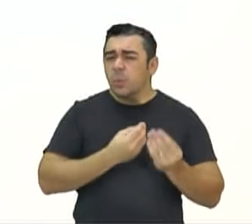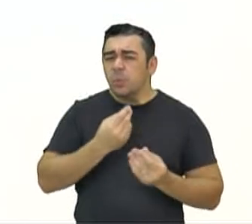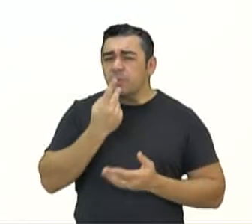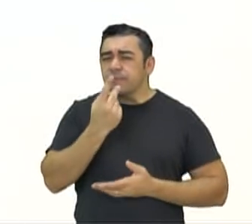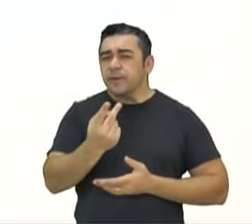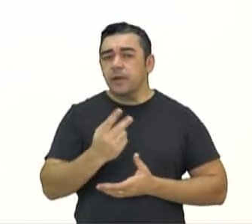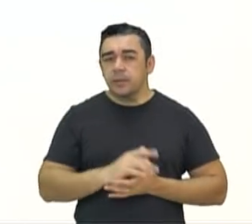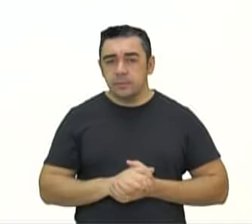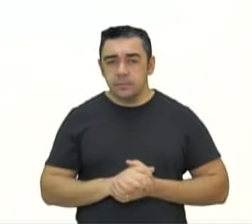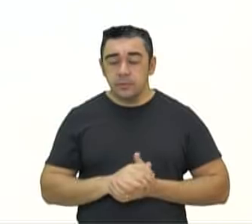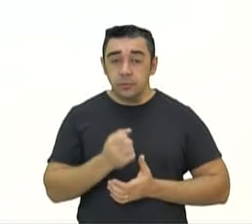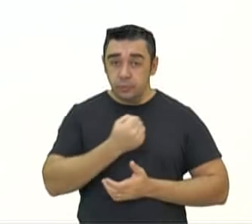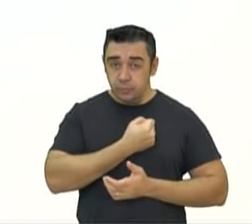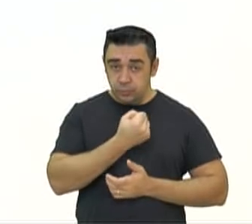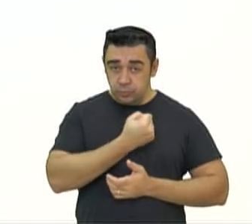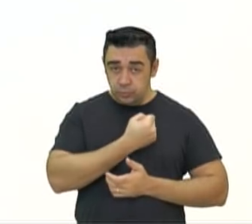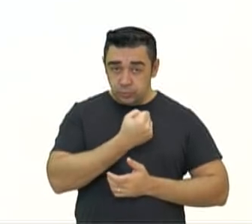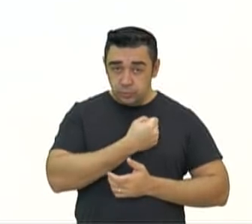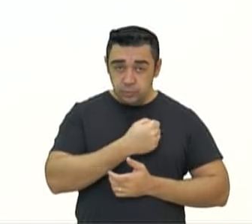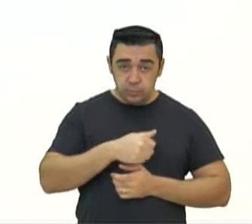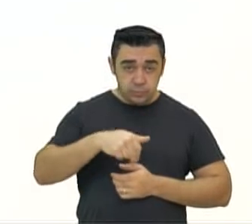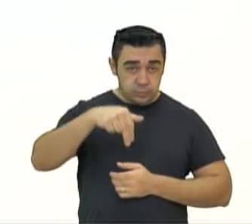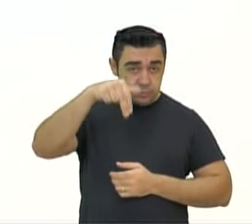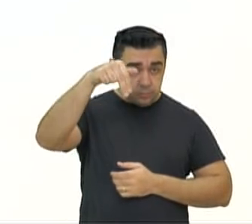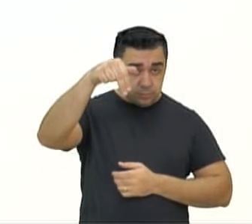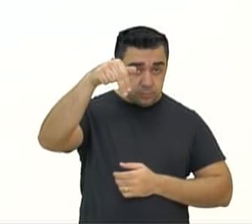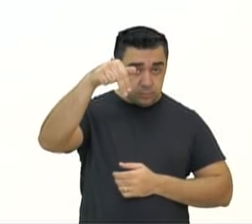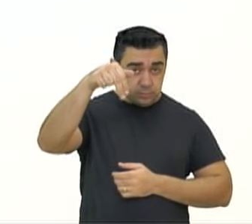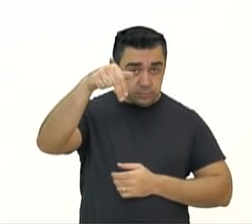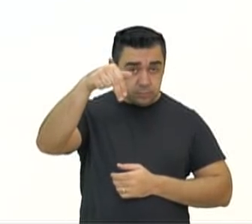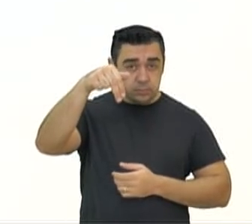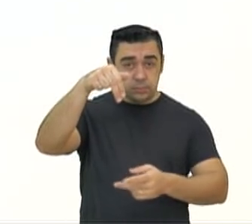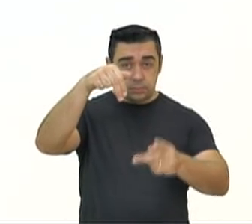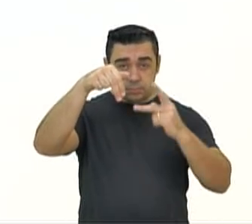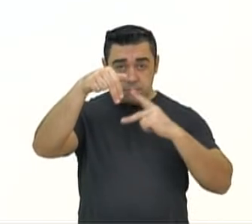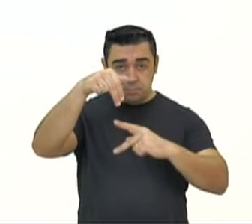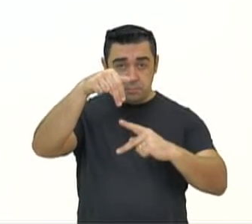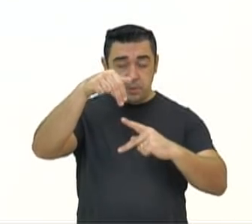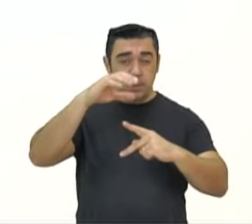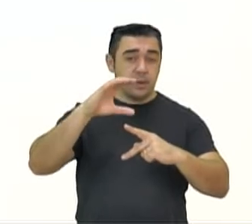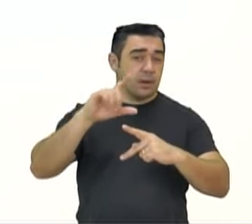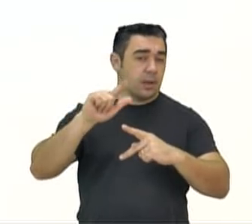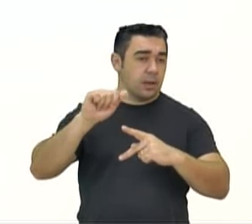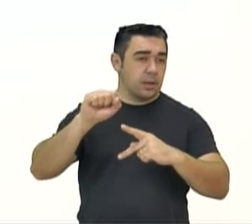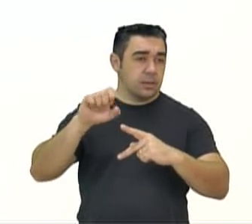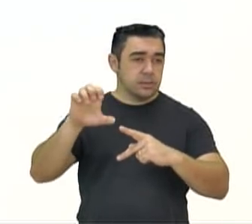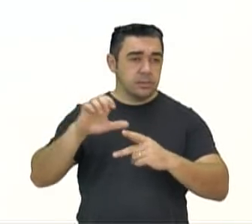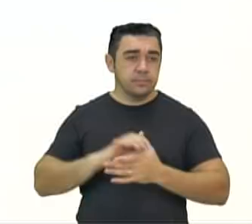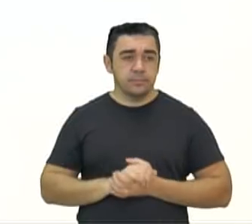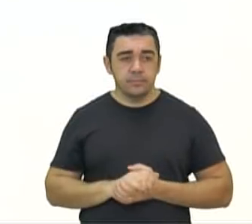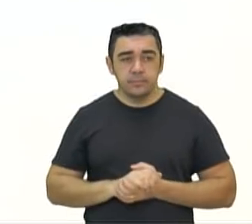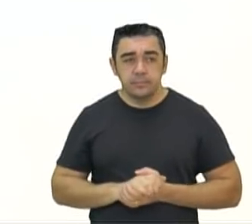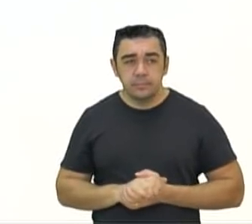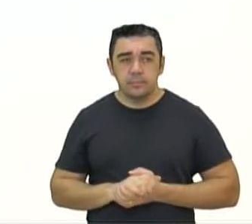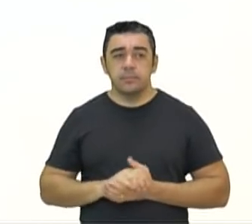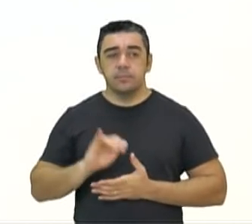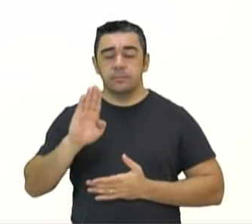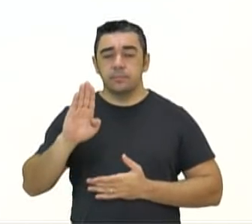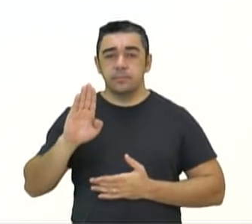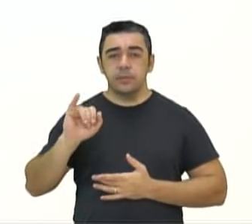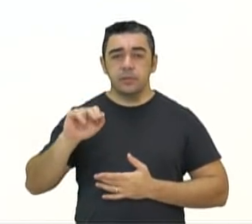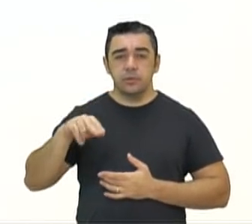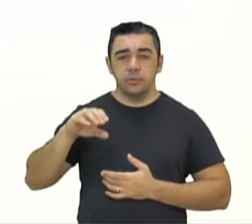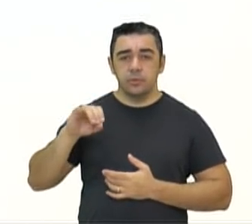daqui? Números binomiais de ordem n e classe p ou binomial de n